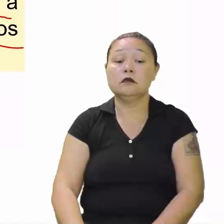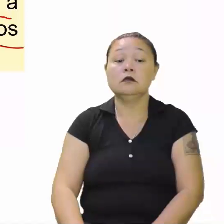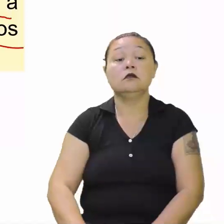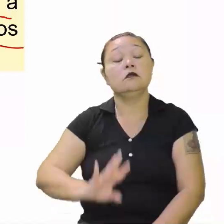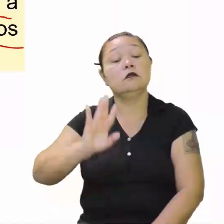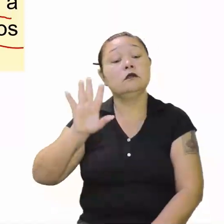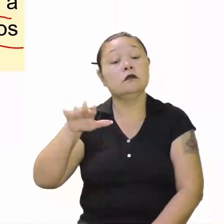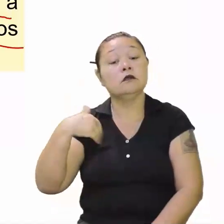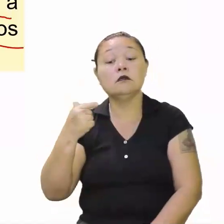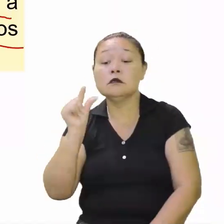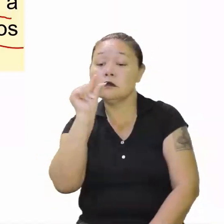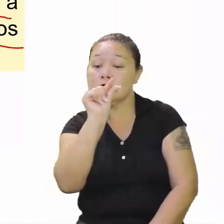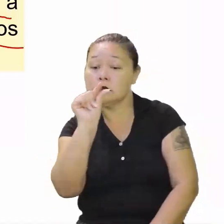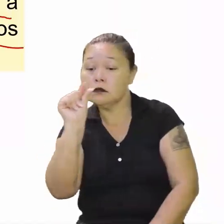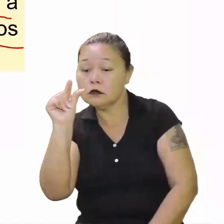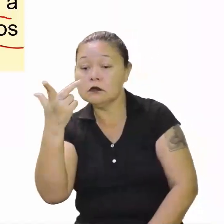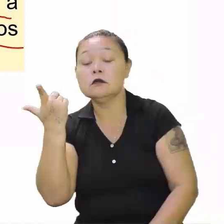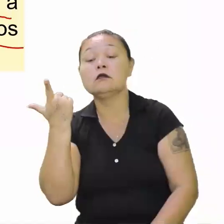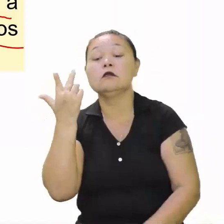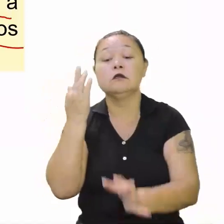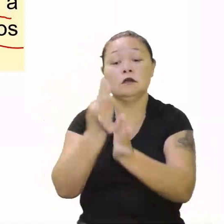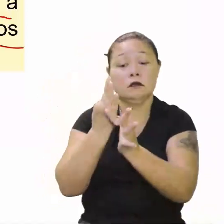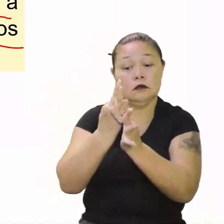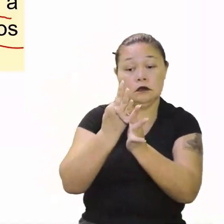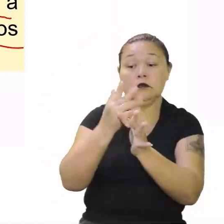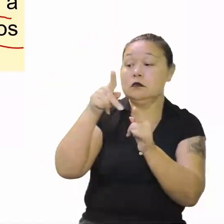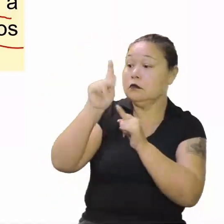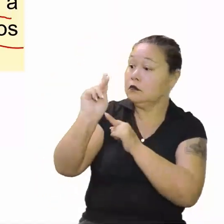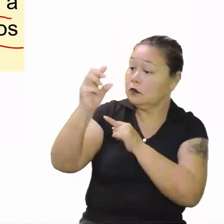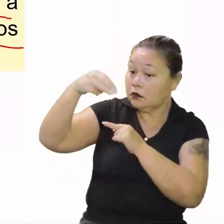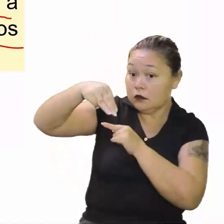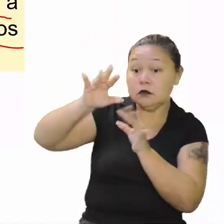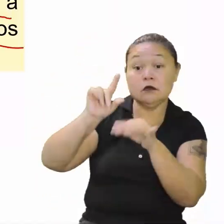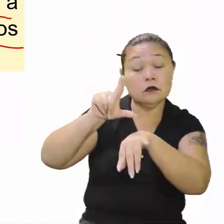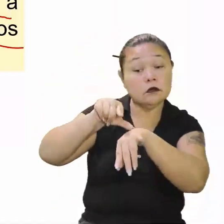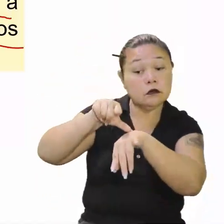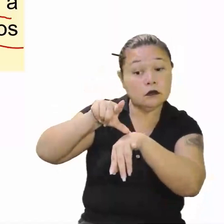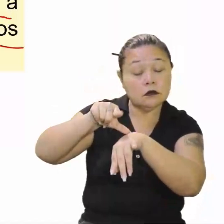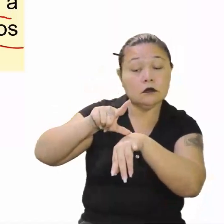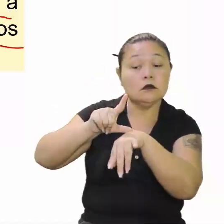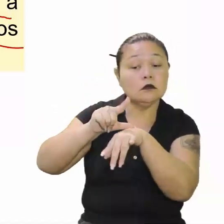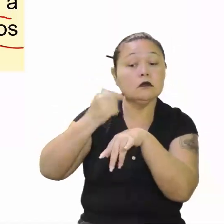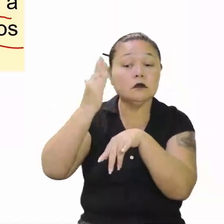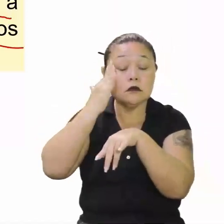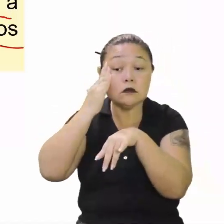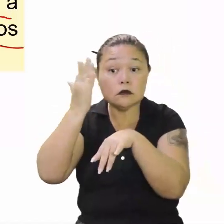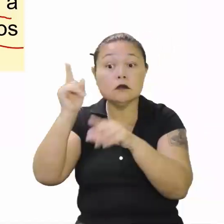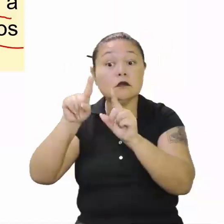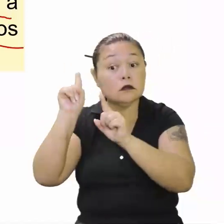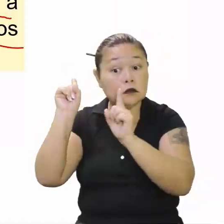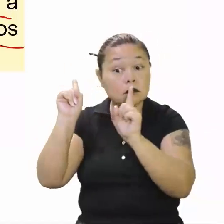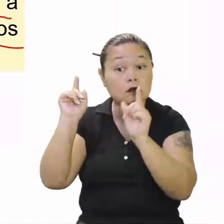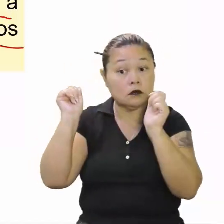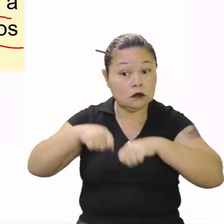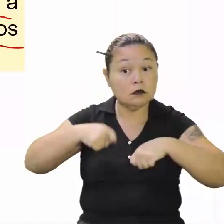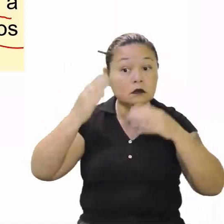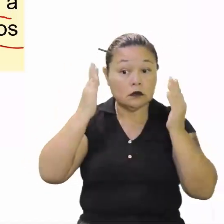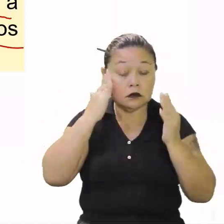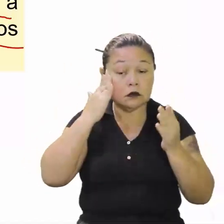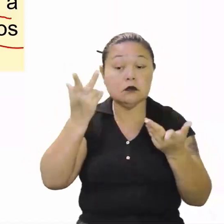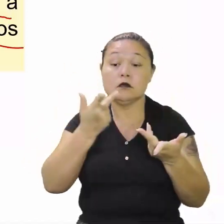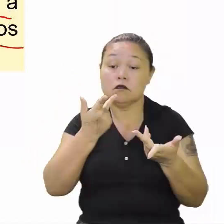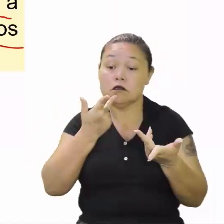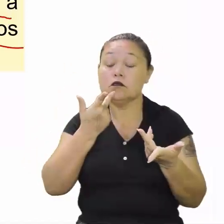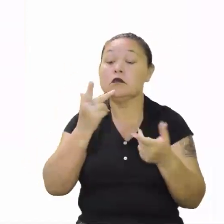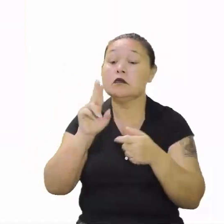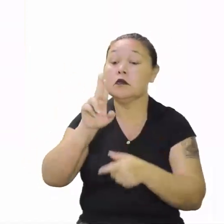E unidade física, quilômetro por hora. Só para que vocês possam entender e a gente falar sobre